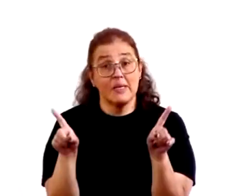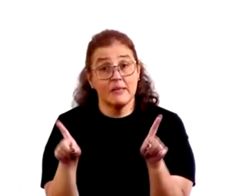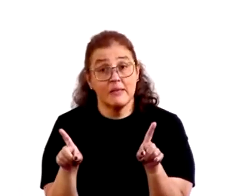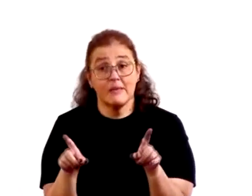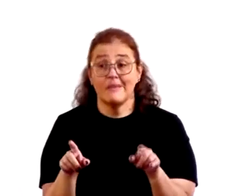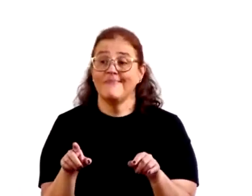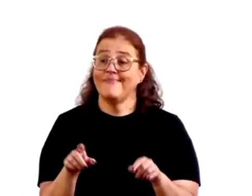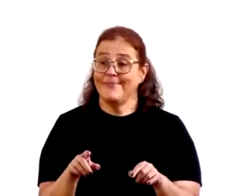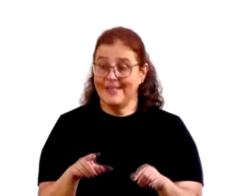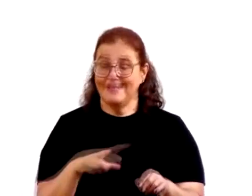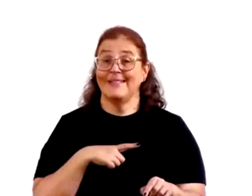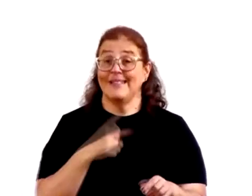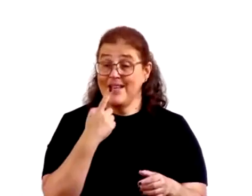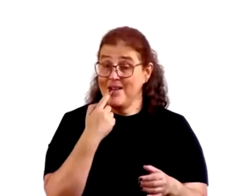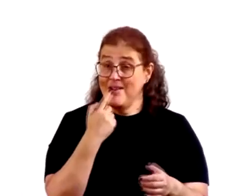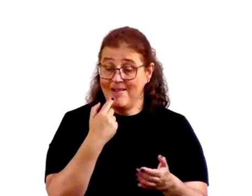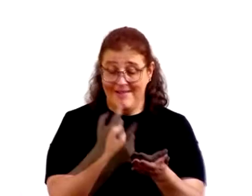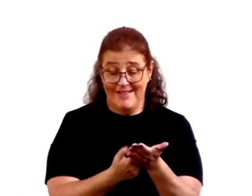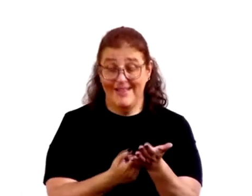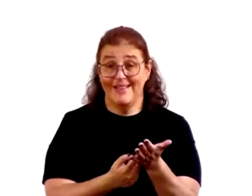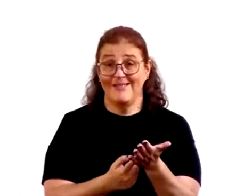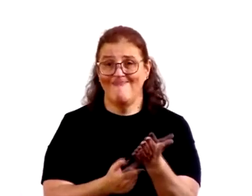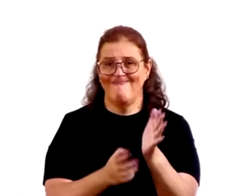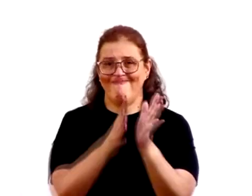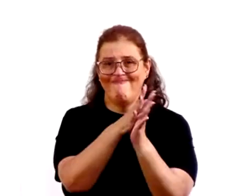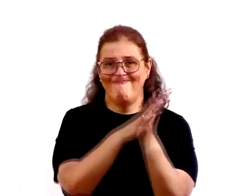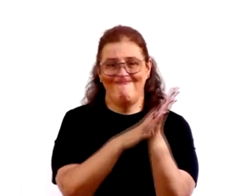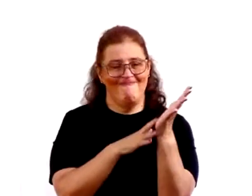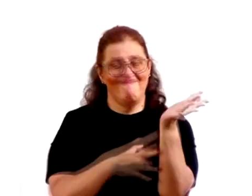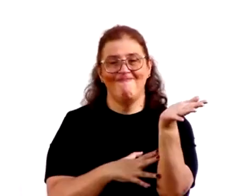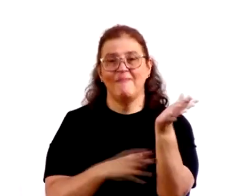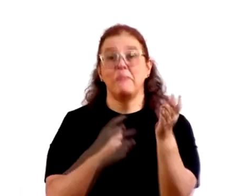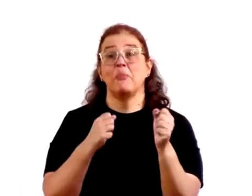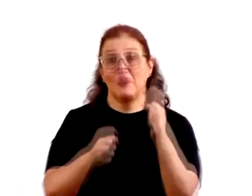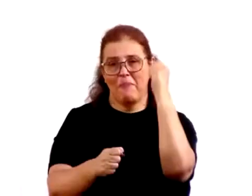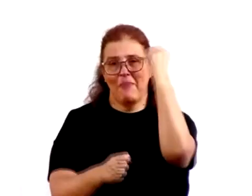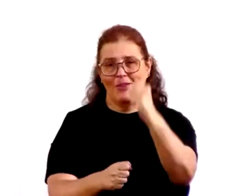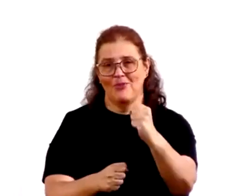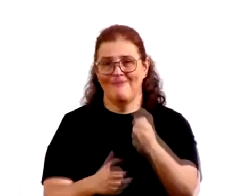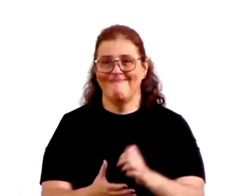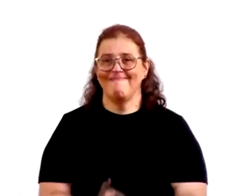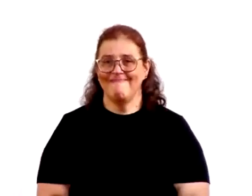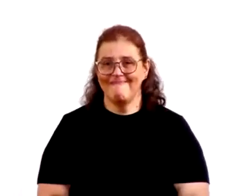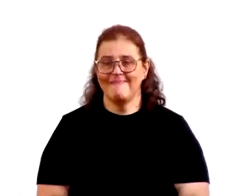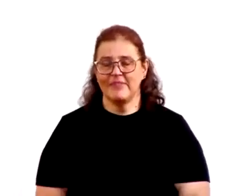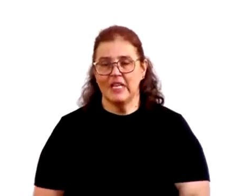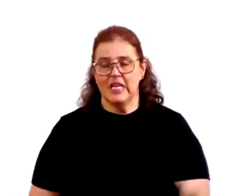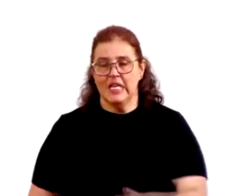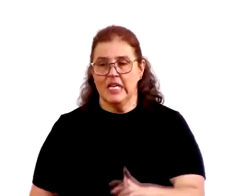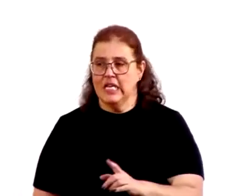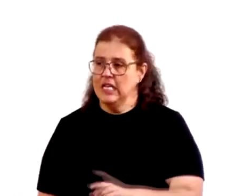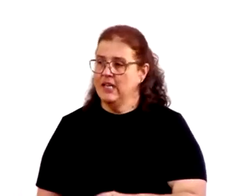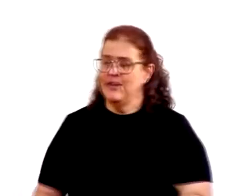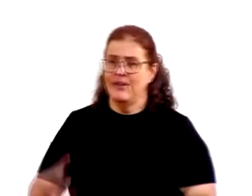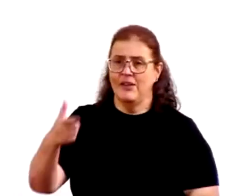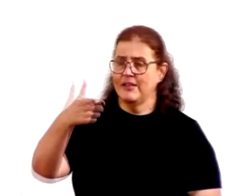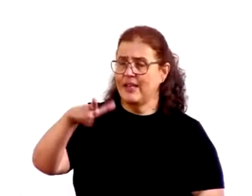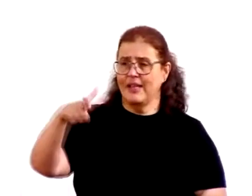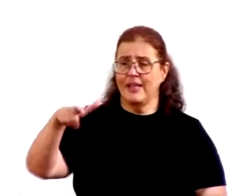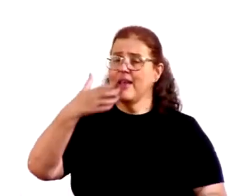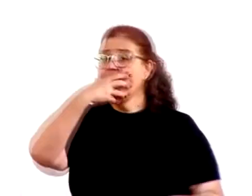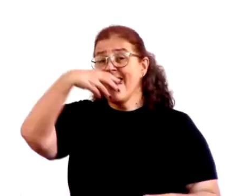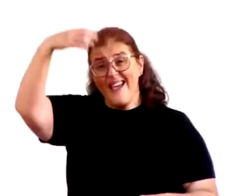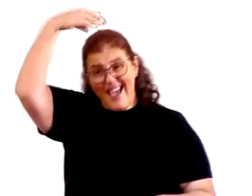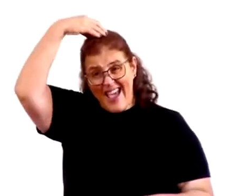templo. Foi dado a Salomão, que depois se tornou um rei idólatra. Depois outros reis foram chamados,